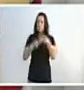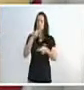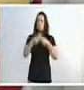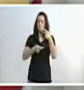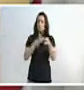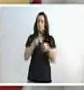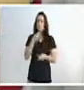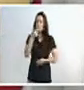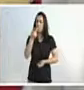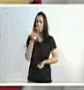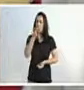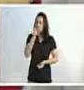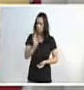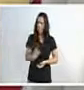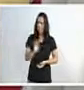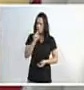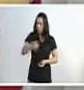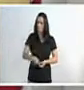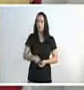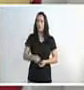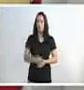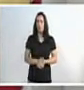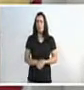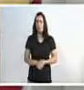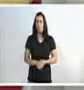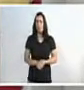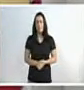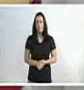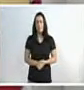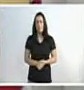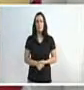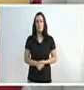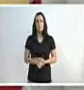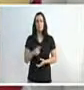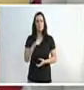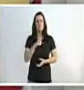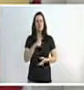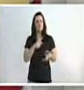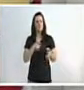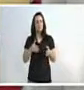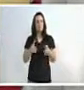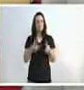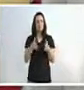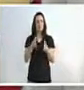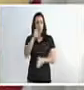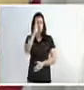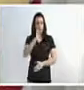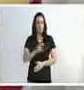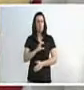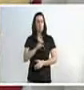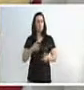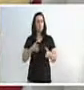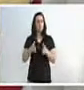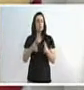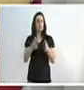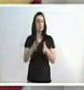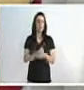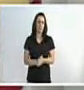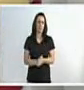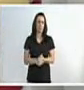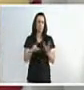reafirmo mais uma vez, tem caminhos para o cidadão dessa cidade, lei de